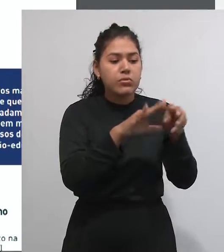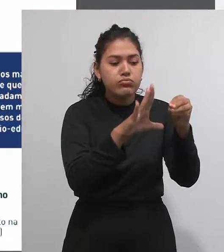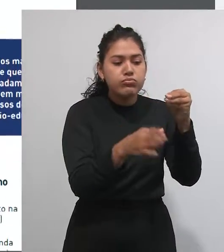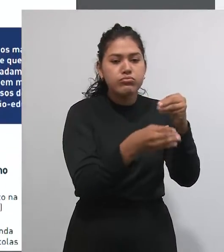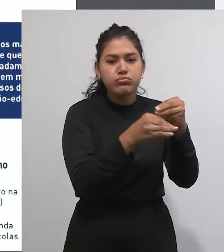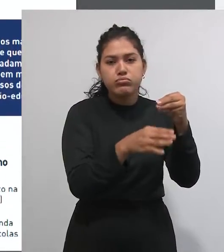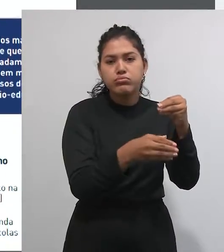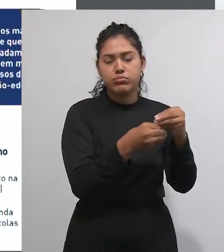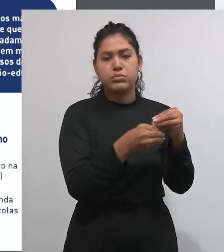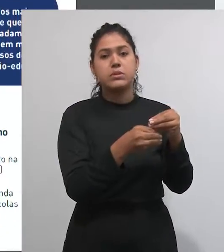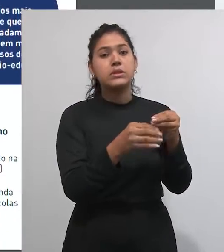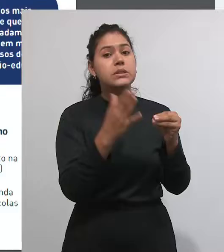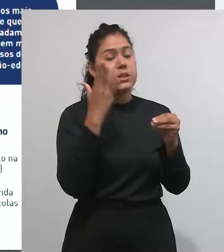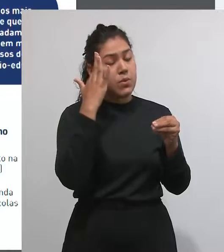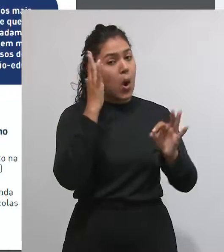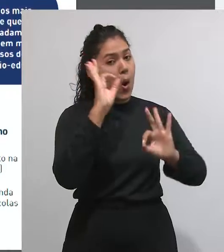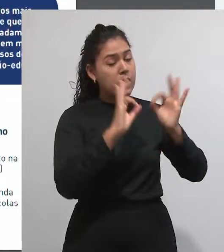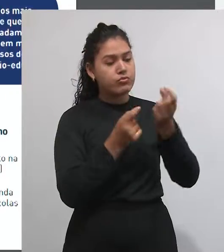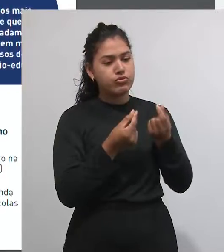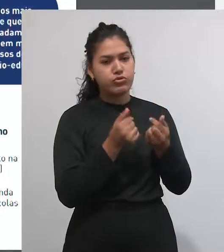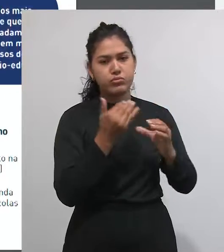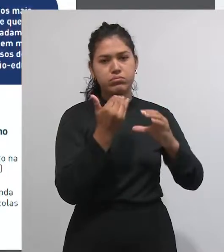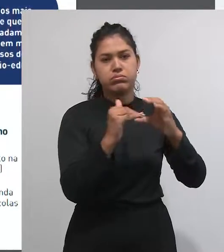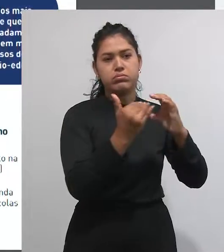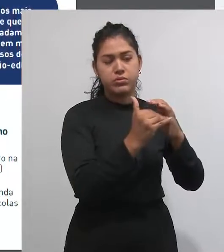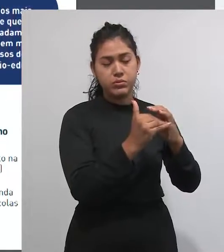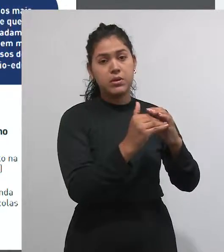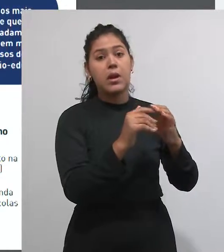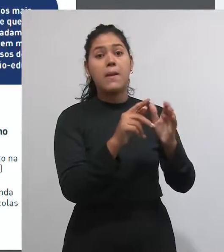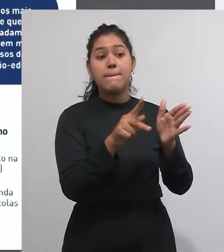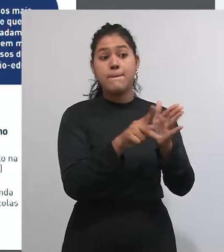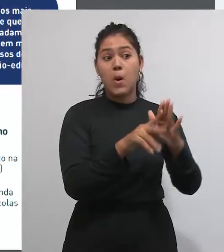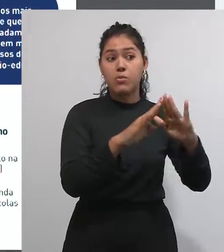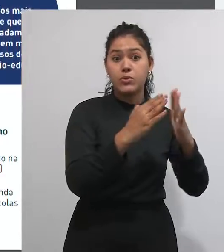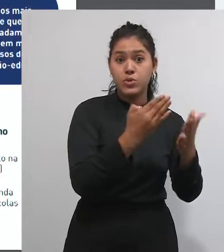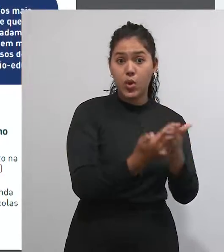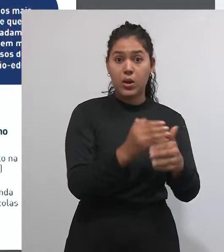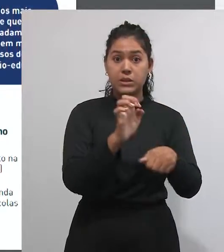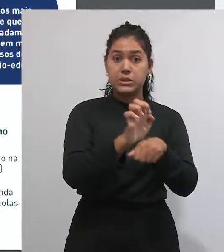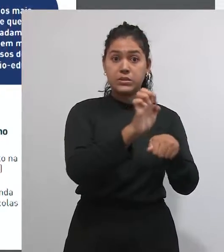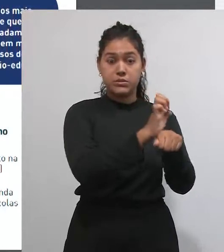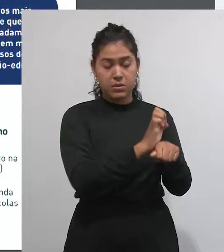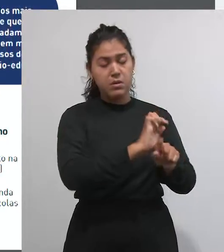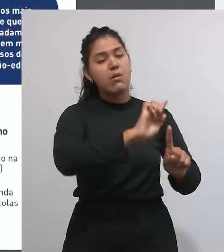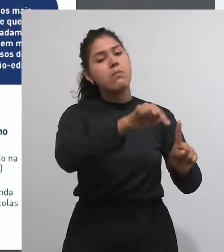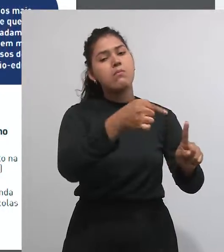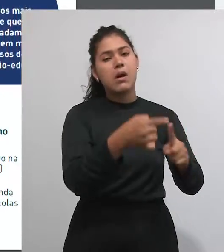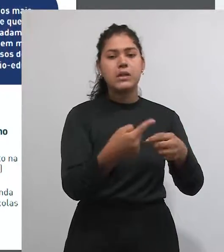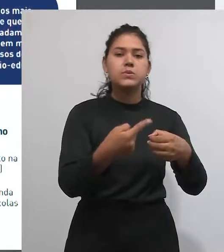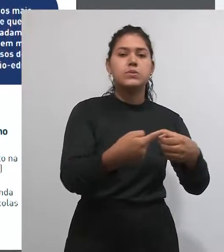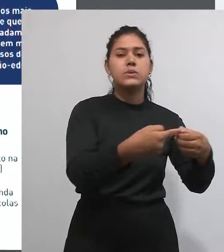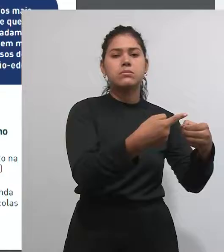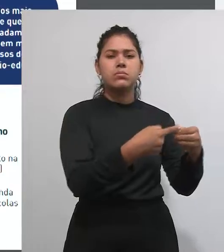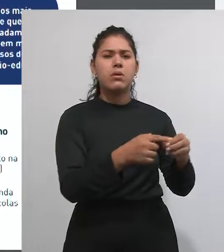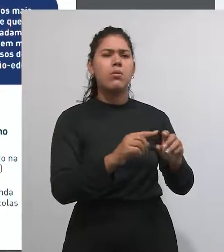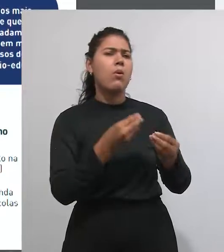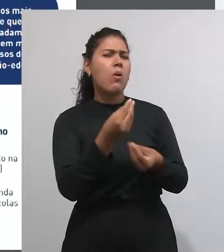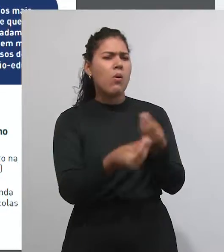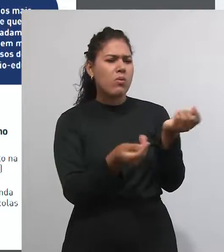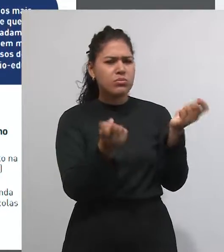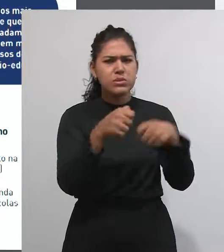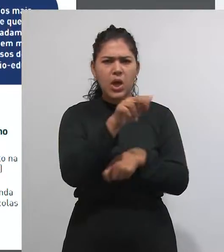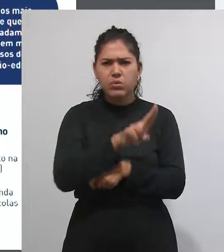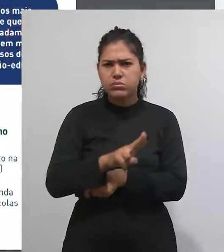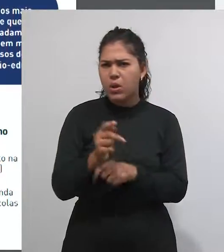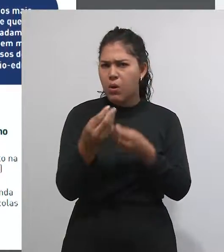e a distribuição para as redes, tanto para a rede estadual quanto para a rede municipal. Como que ele pode ser